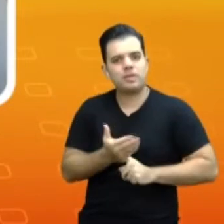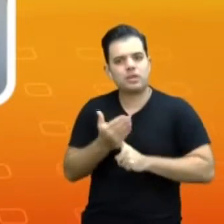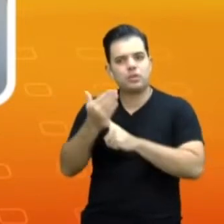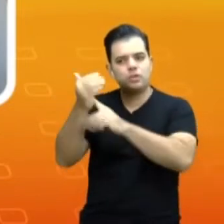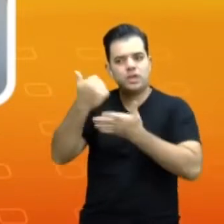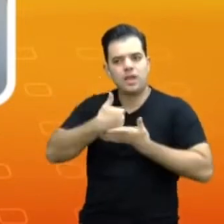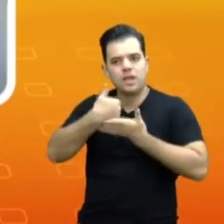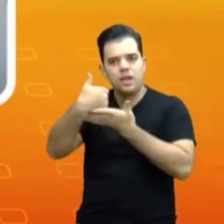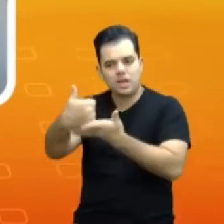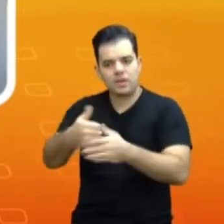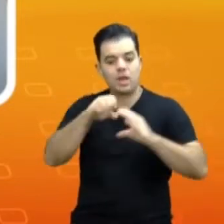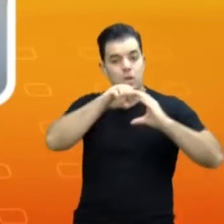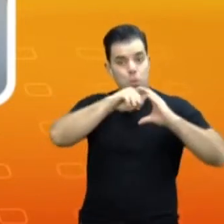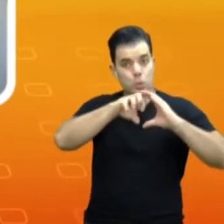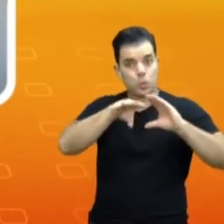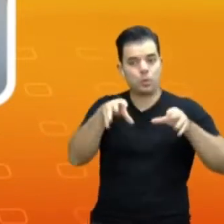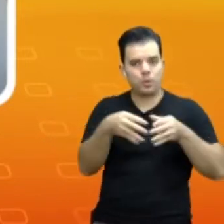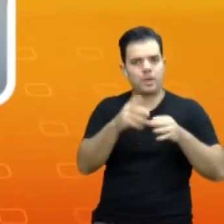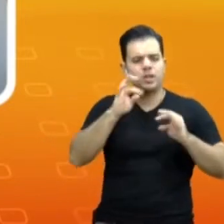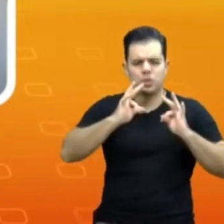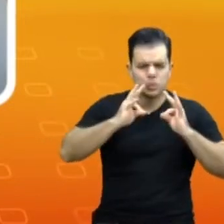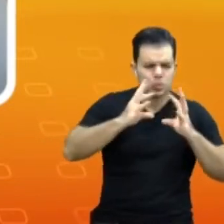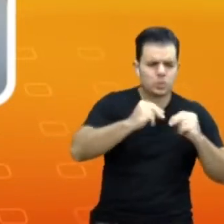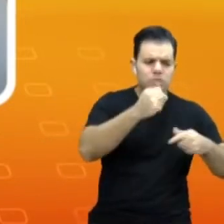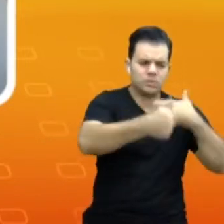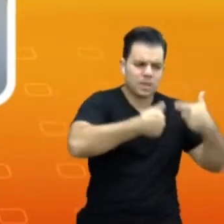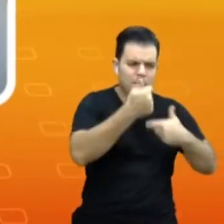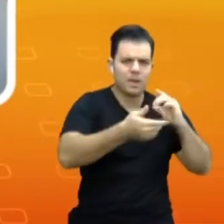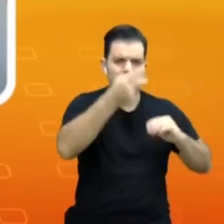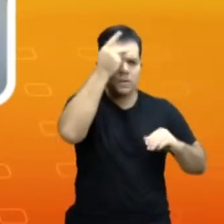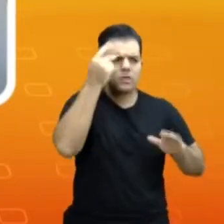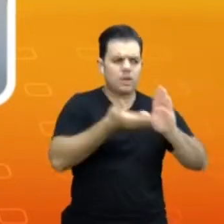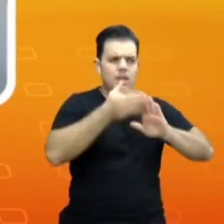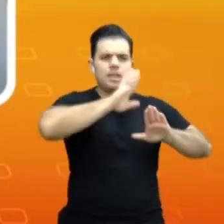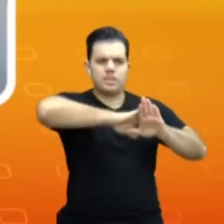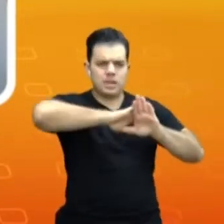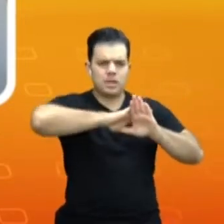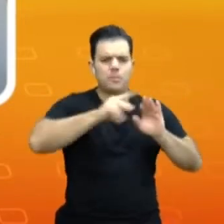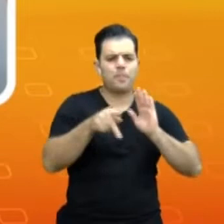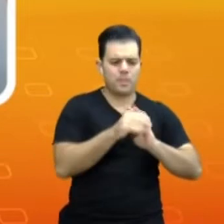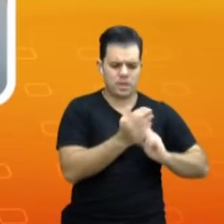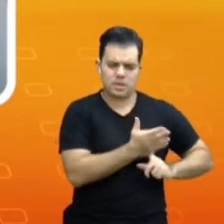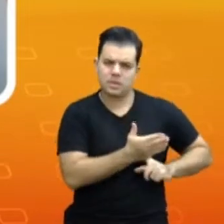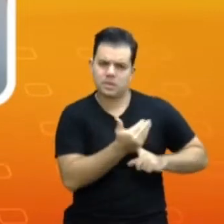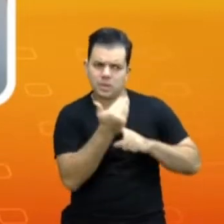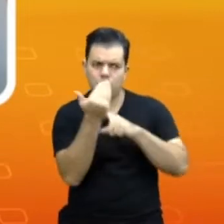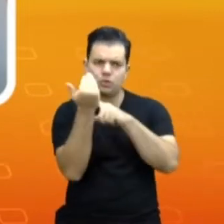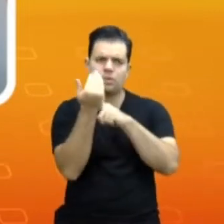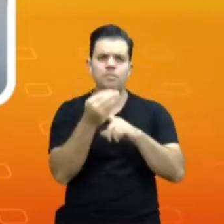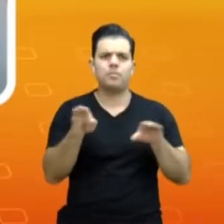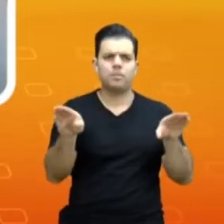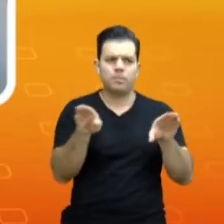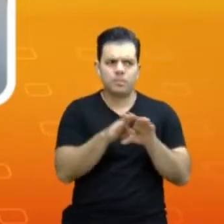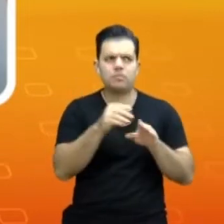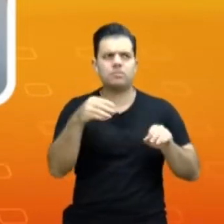de tecnologia, no caso da Globo, envolve ali a operação também, né, a tecnologia barra algumas